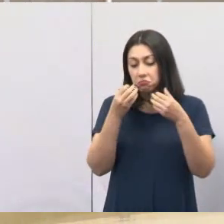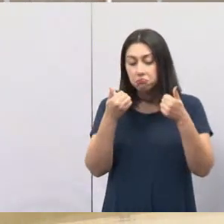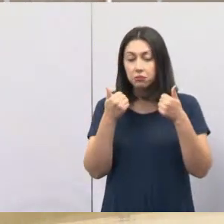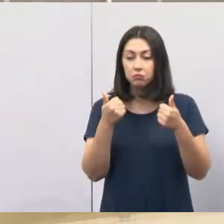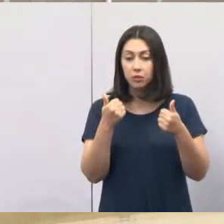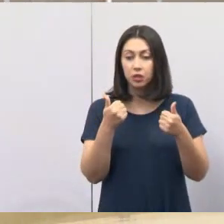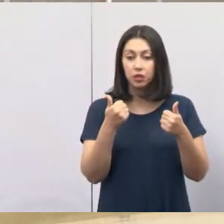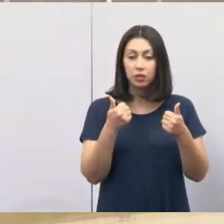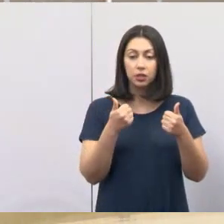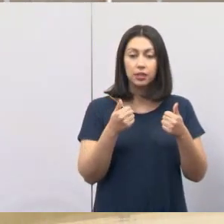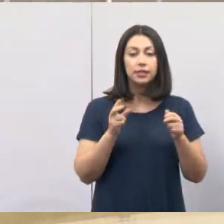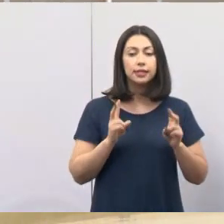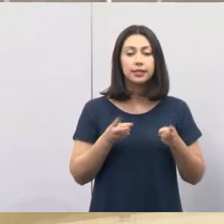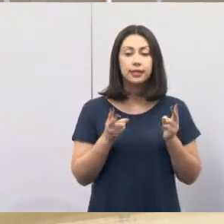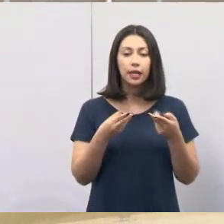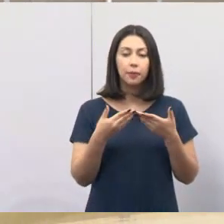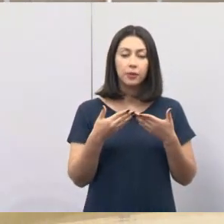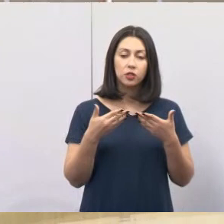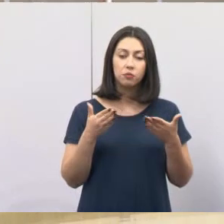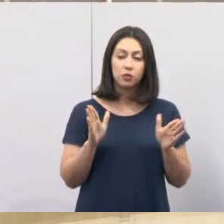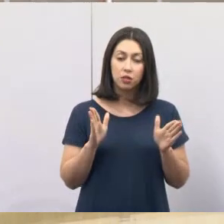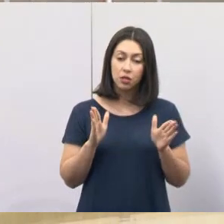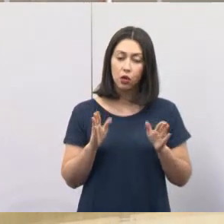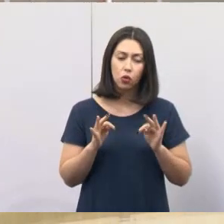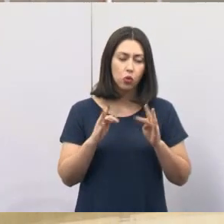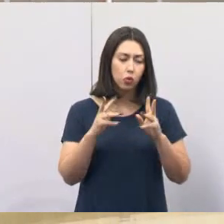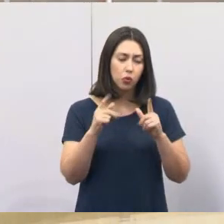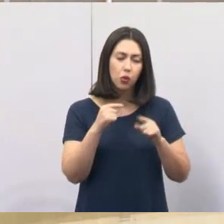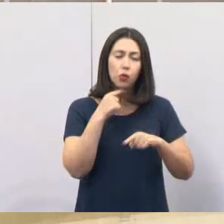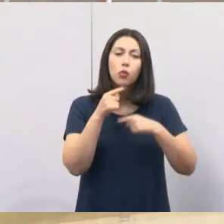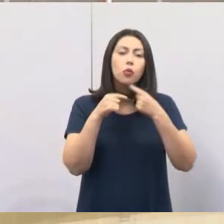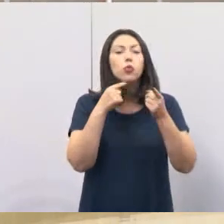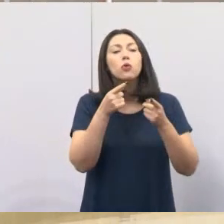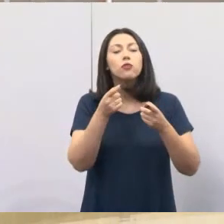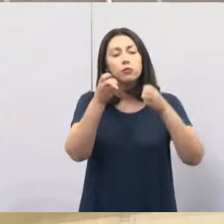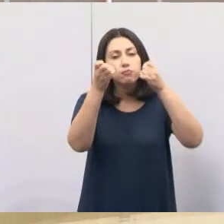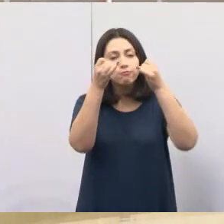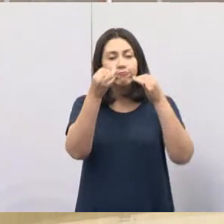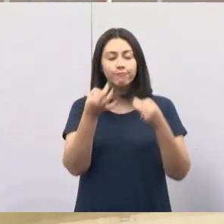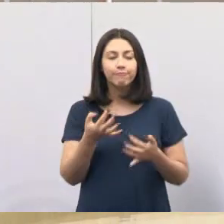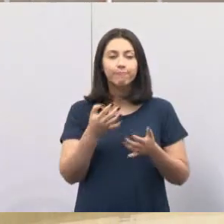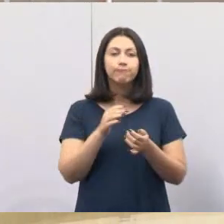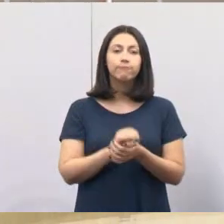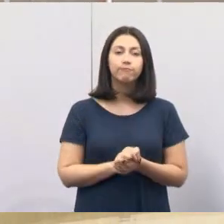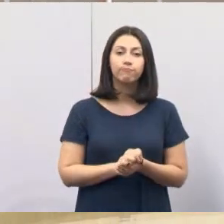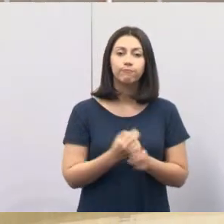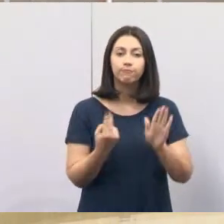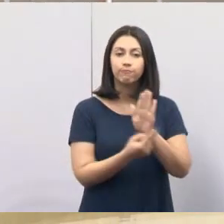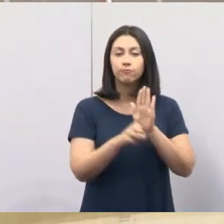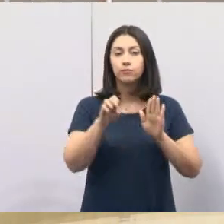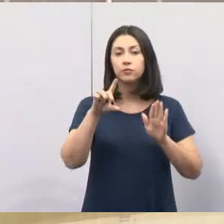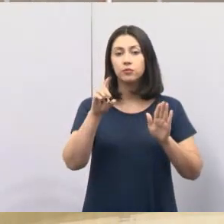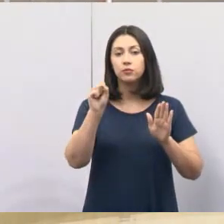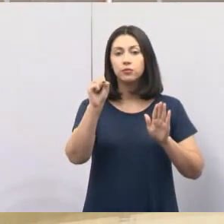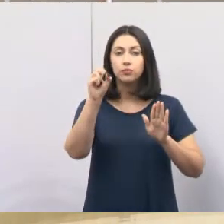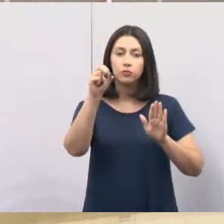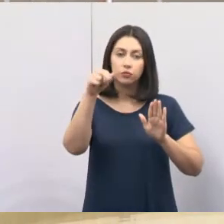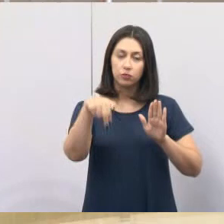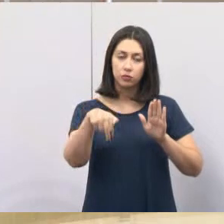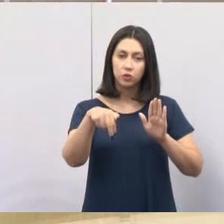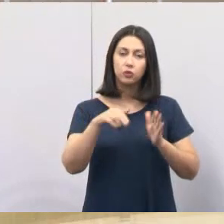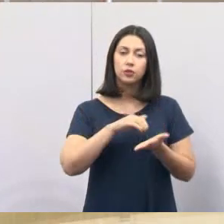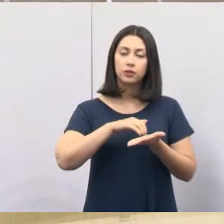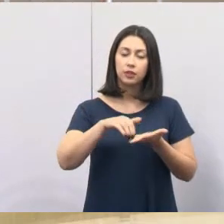consideração, colocando-me à disposição para quaisquer esclarecimentos que se façam necessários. Edson Aníbal de Aquino Guedes,